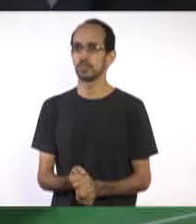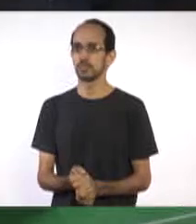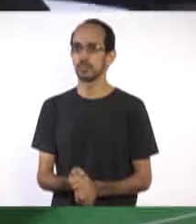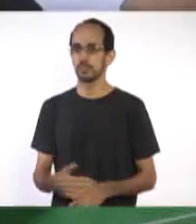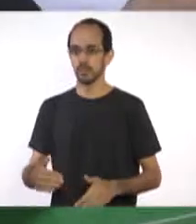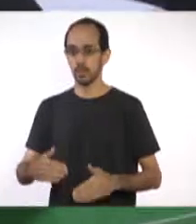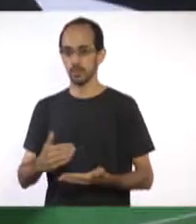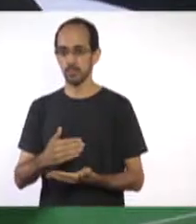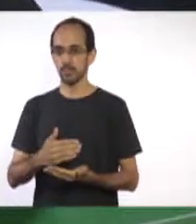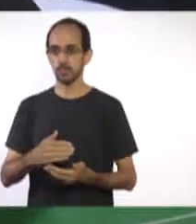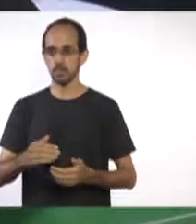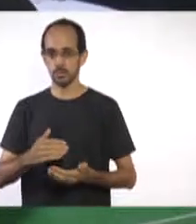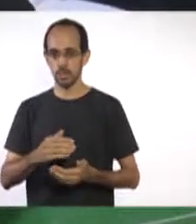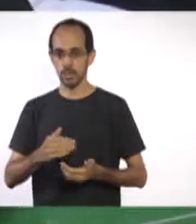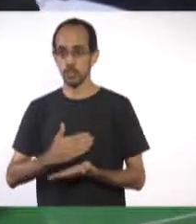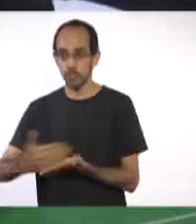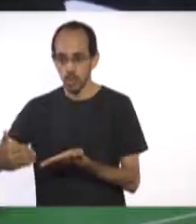senhor líder de governo,